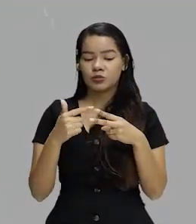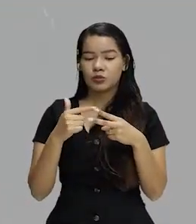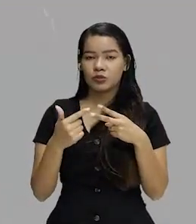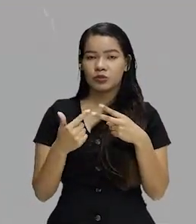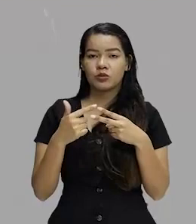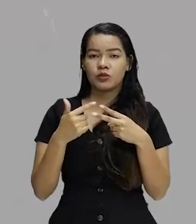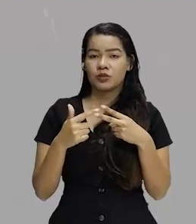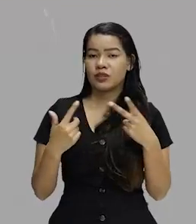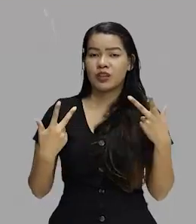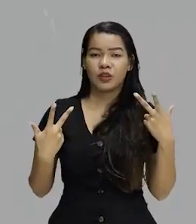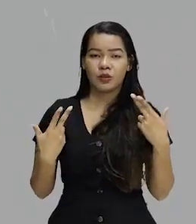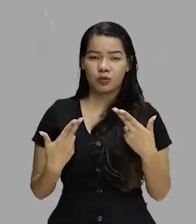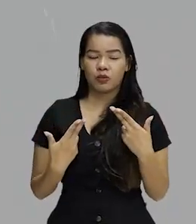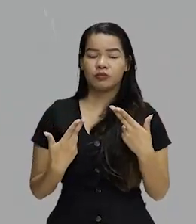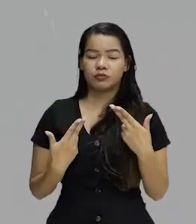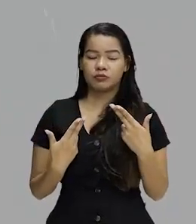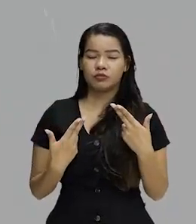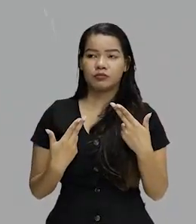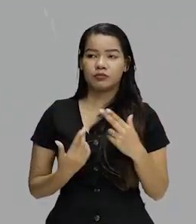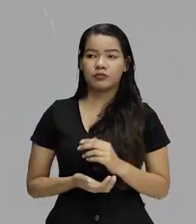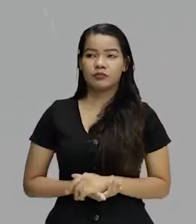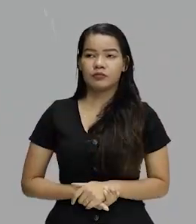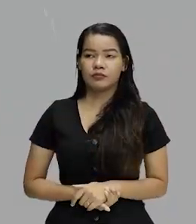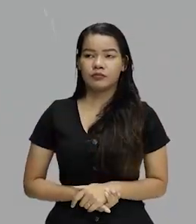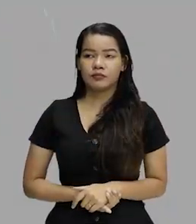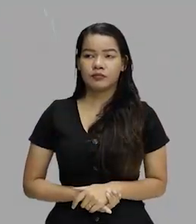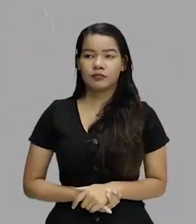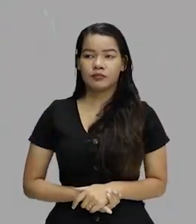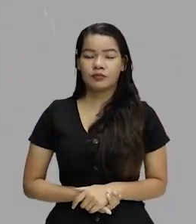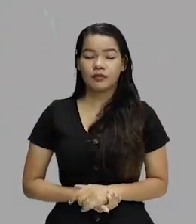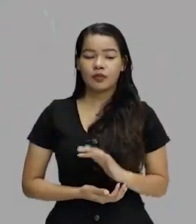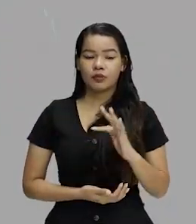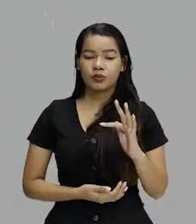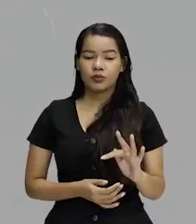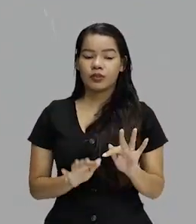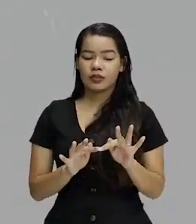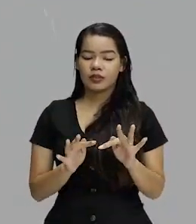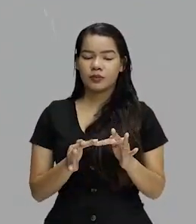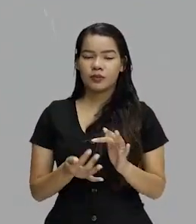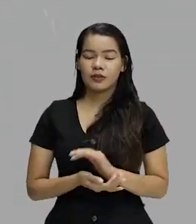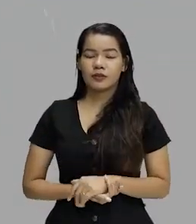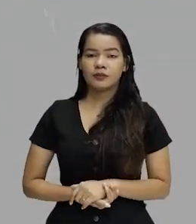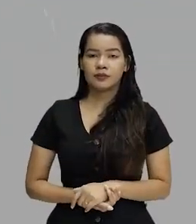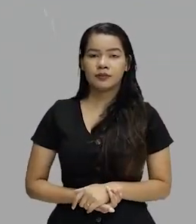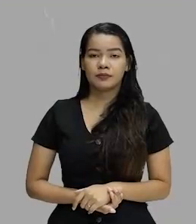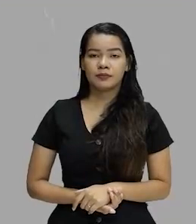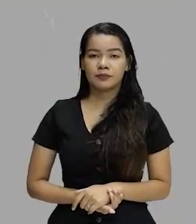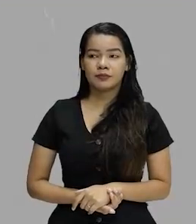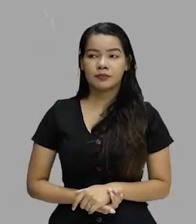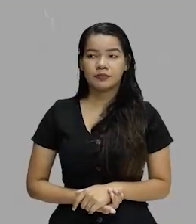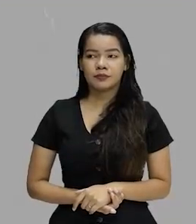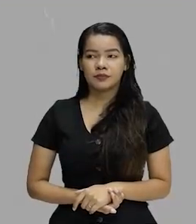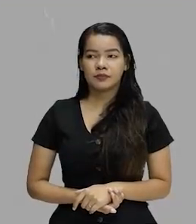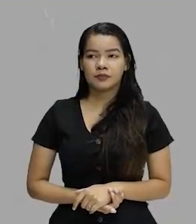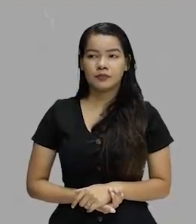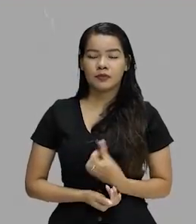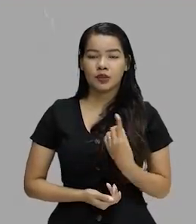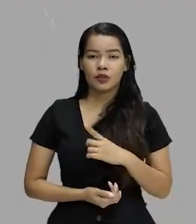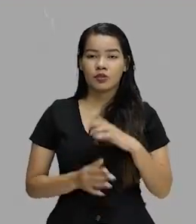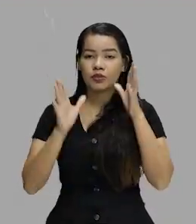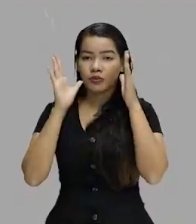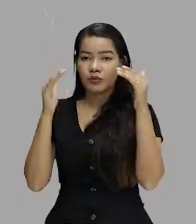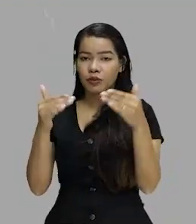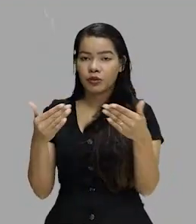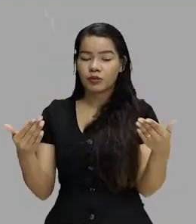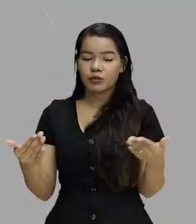mesmo guarda-chuva de futuro simples ou tempos futuros em língua inglesa. Tá? Nosso foco na aula